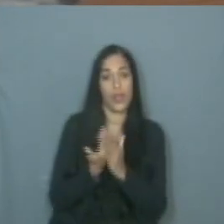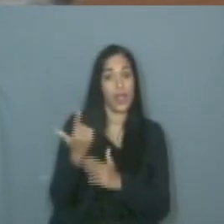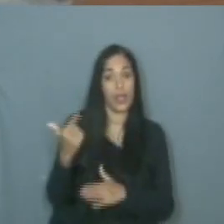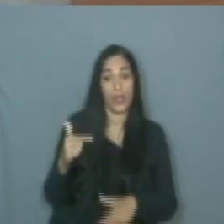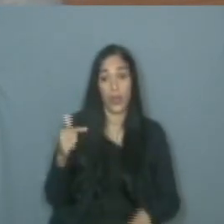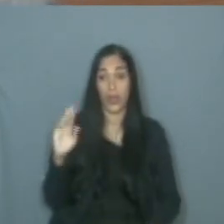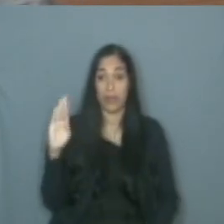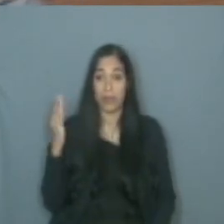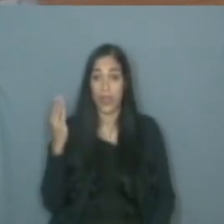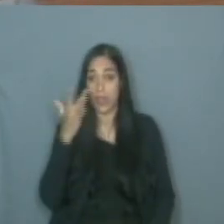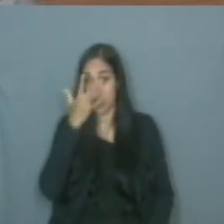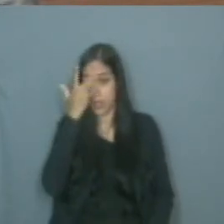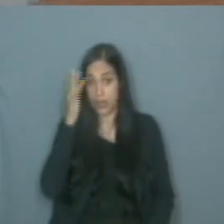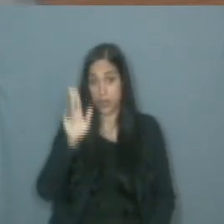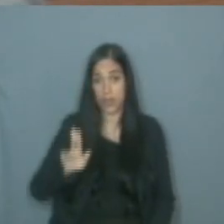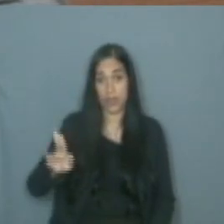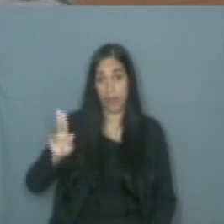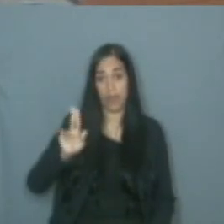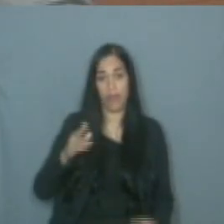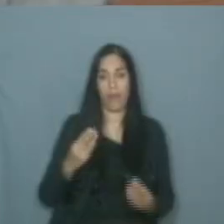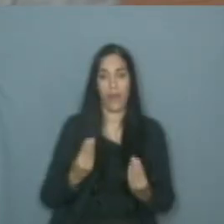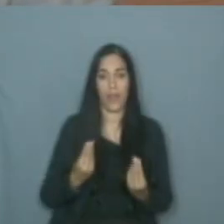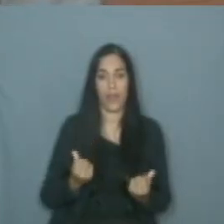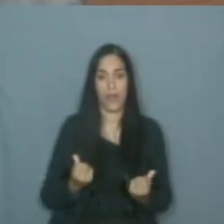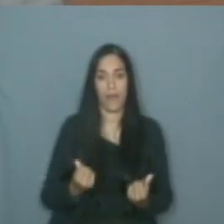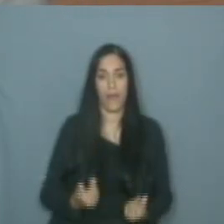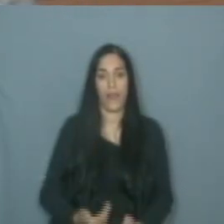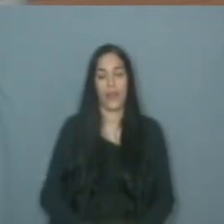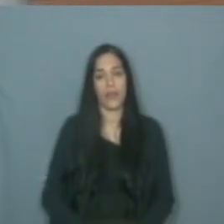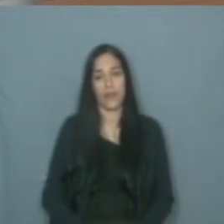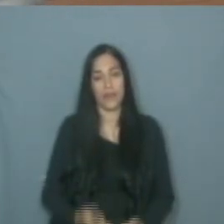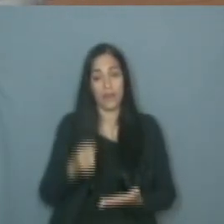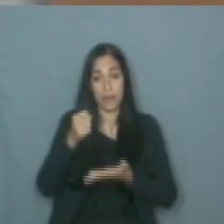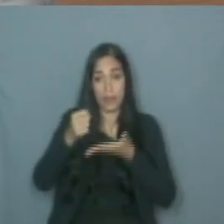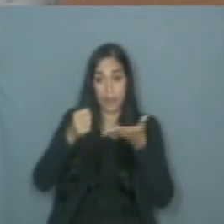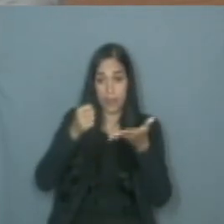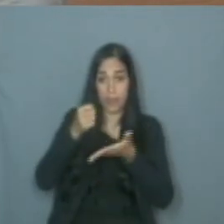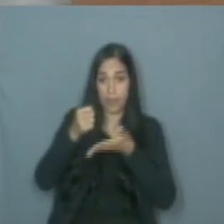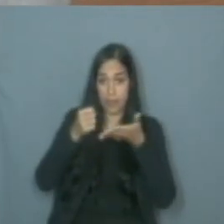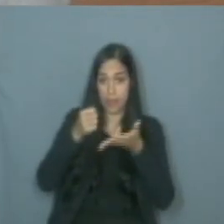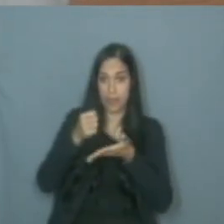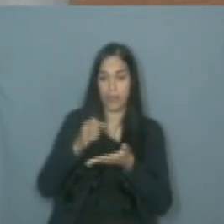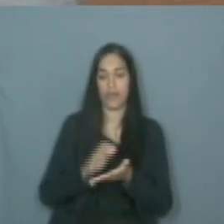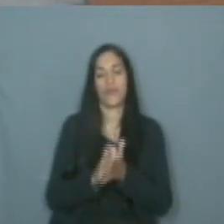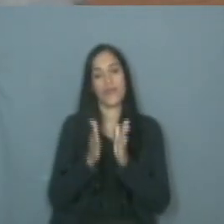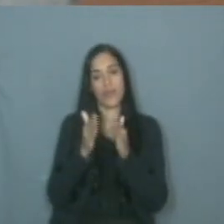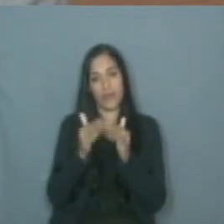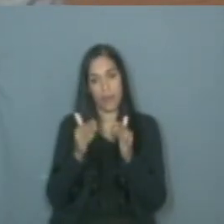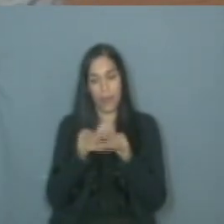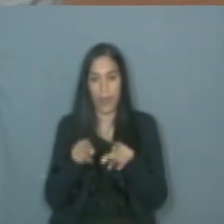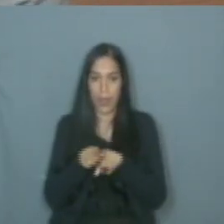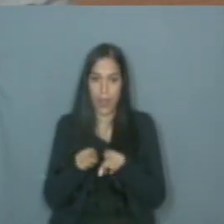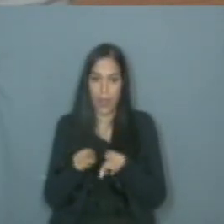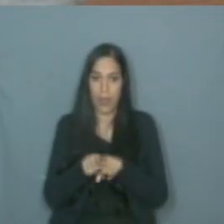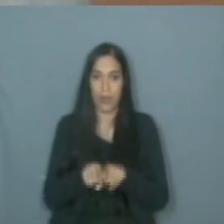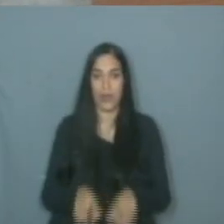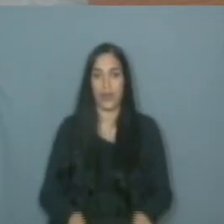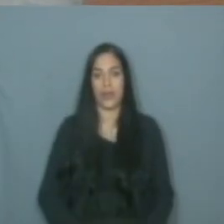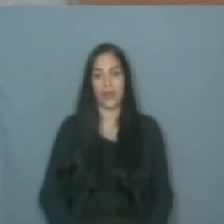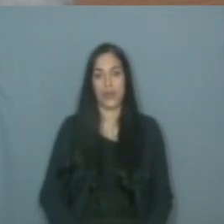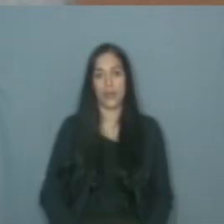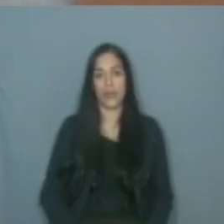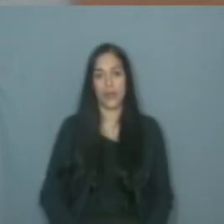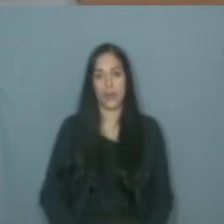para as pessoas usarem, pô. Né? Básico. Então a gente faz esse pedido também. A gente faz também